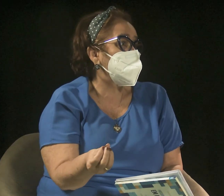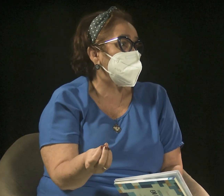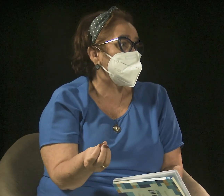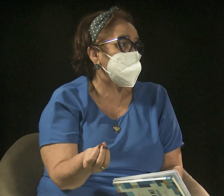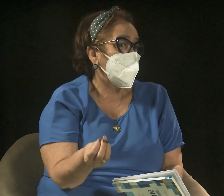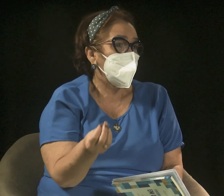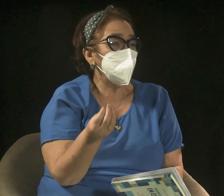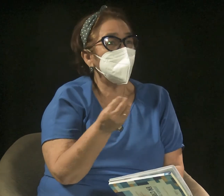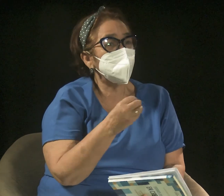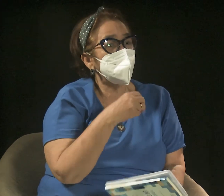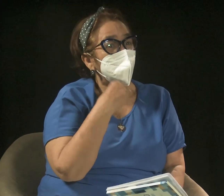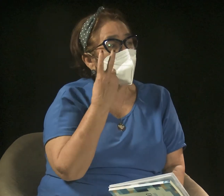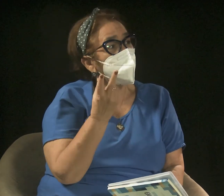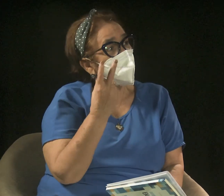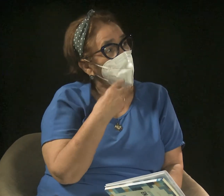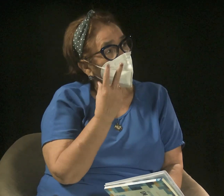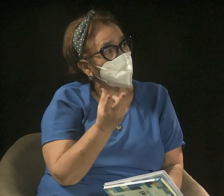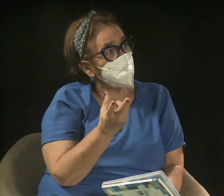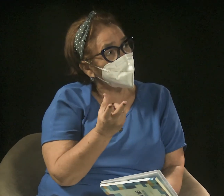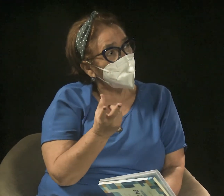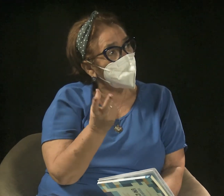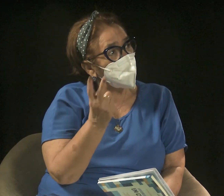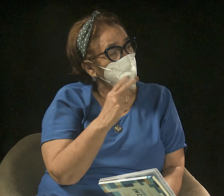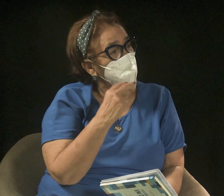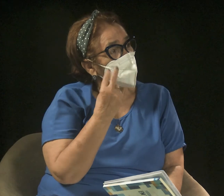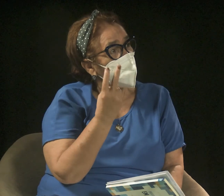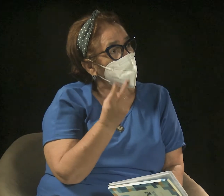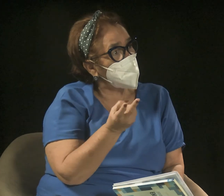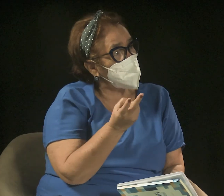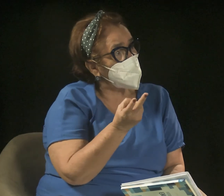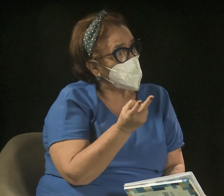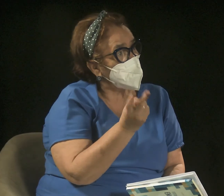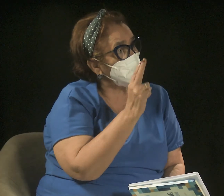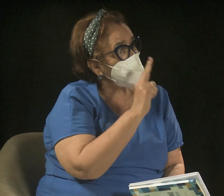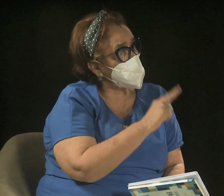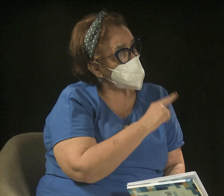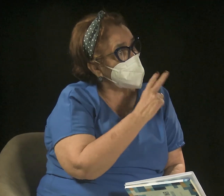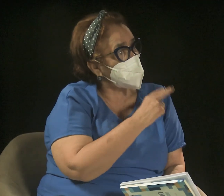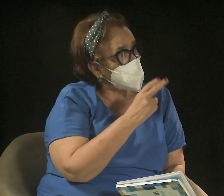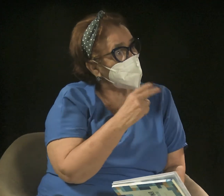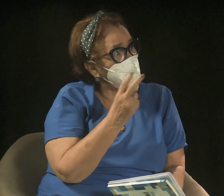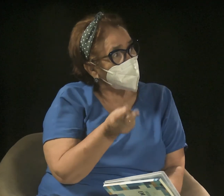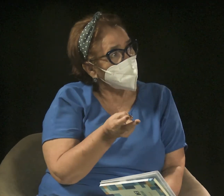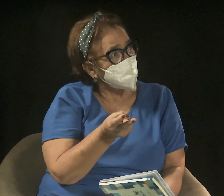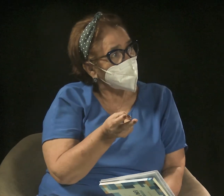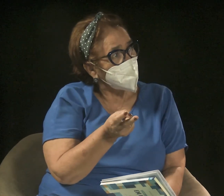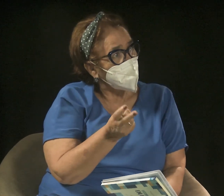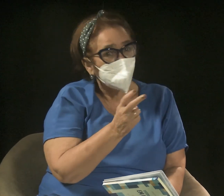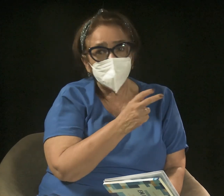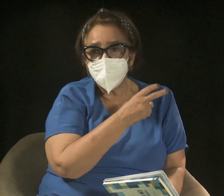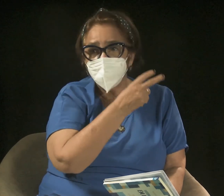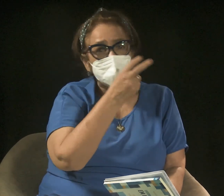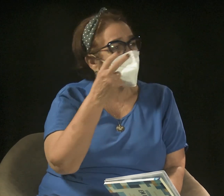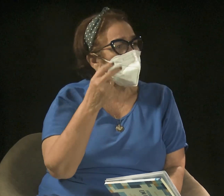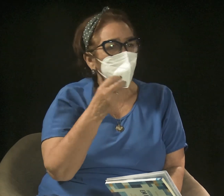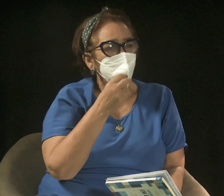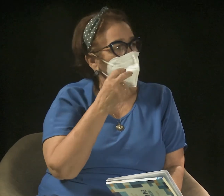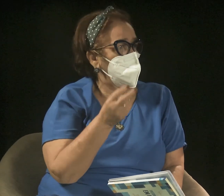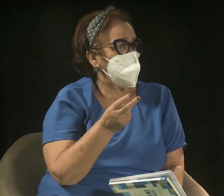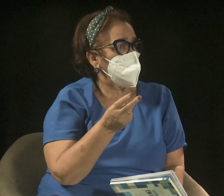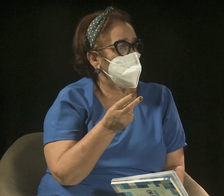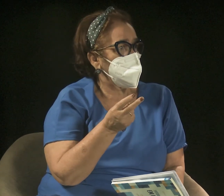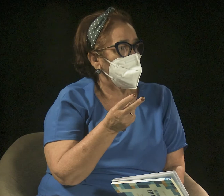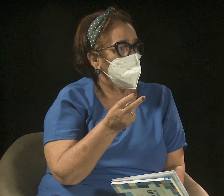das crianças. Eu digo assim, esse vínculo afetivo professor-aluno, sobretudo na primeira infância, ele é